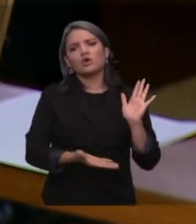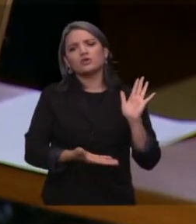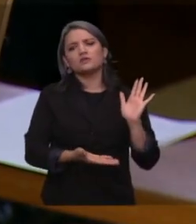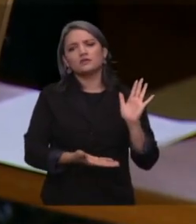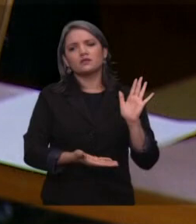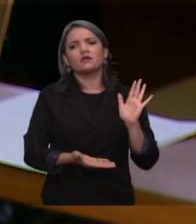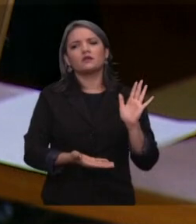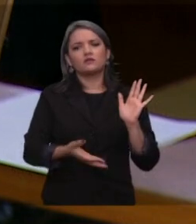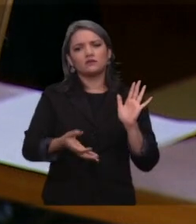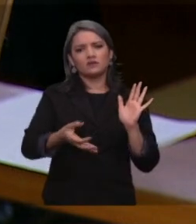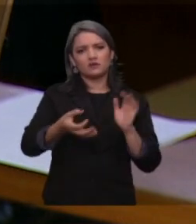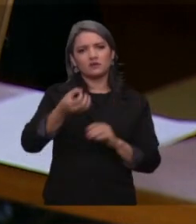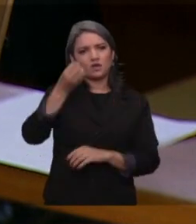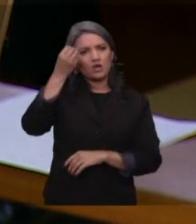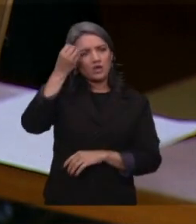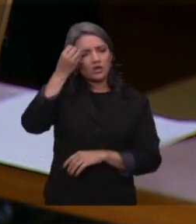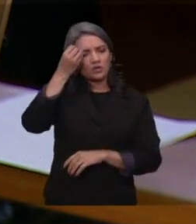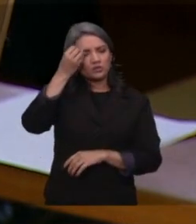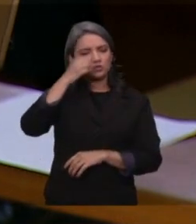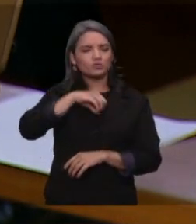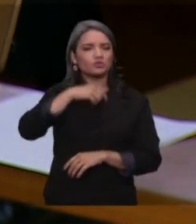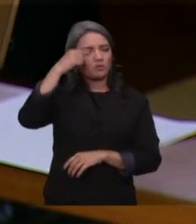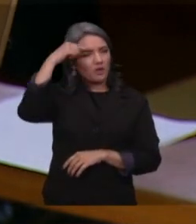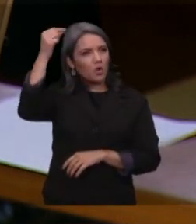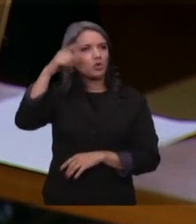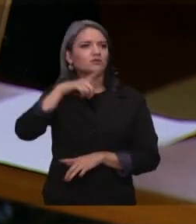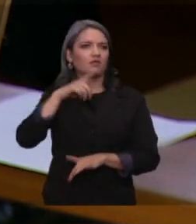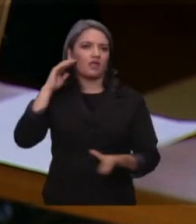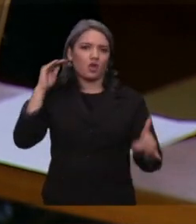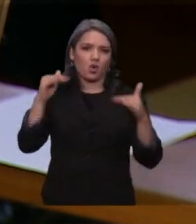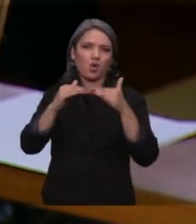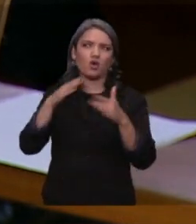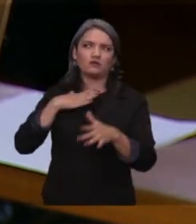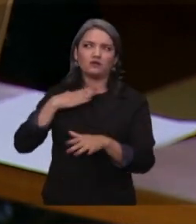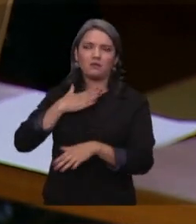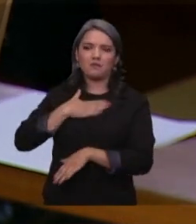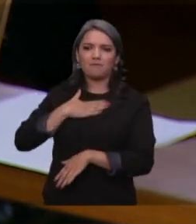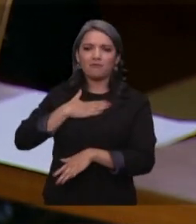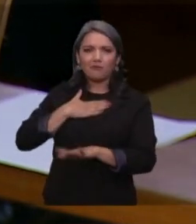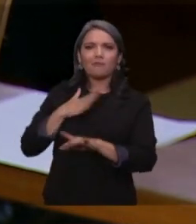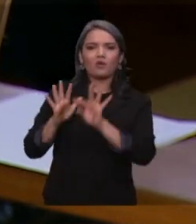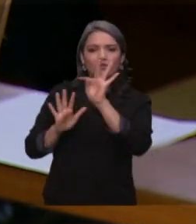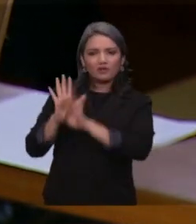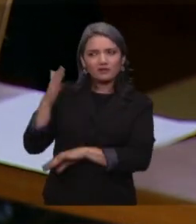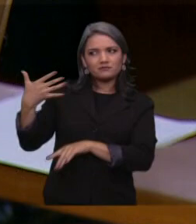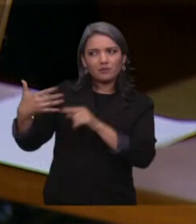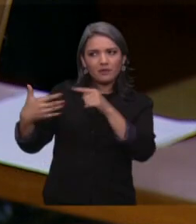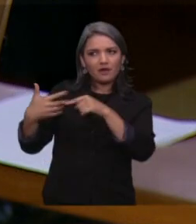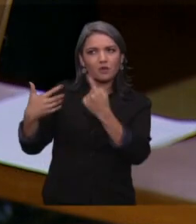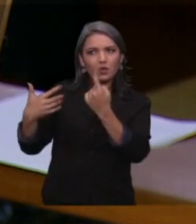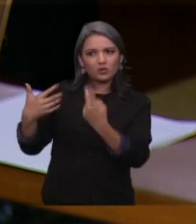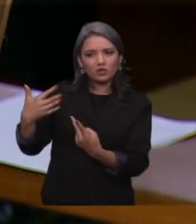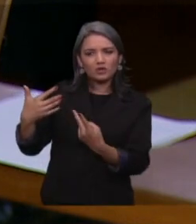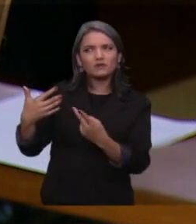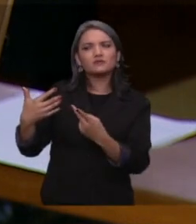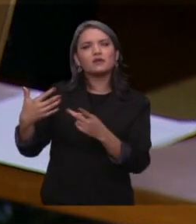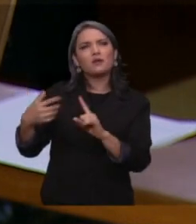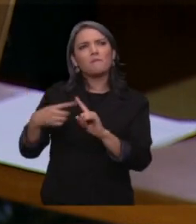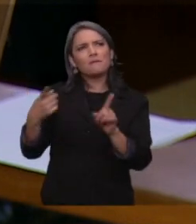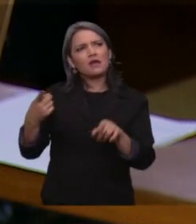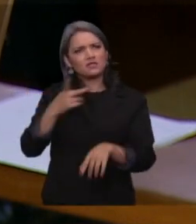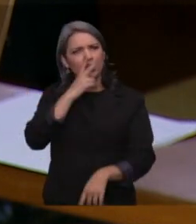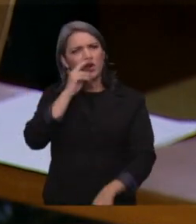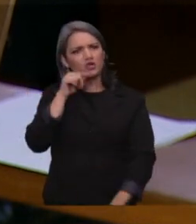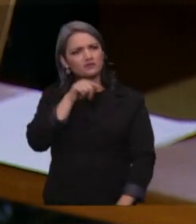2. Eu apenas não havia feito essa ressalva, de sorte que eu acho que essa fórmula sintética que vossa